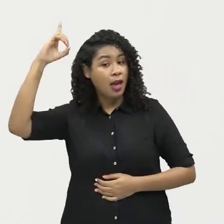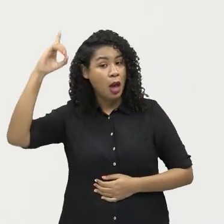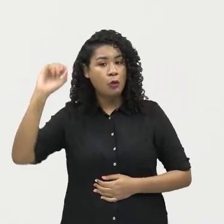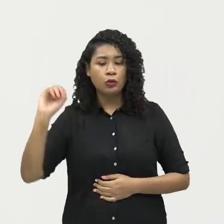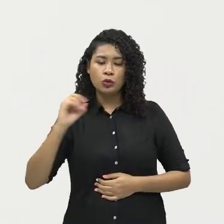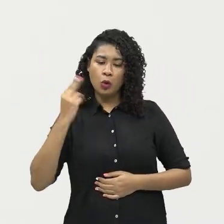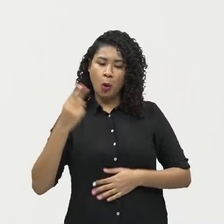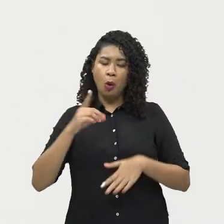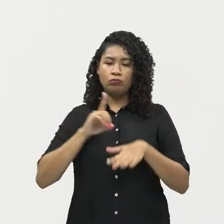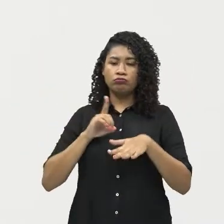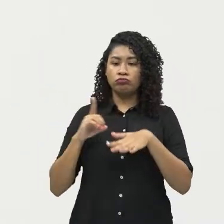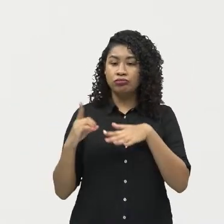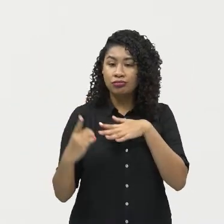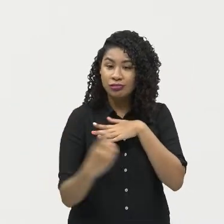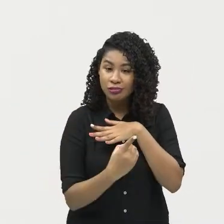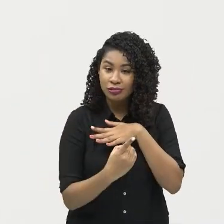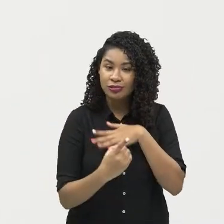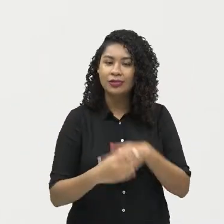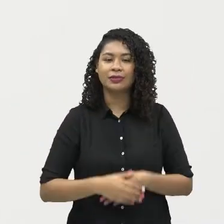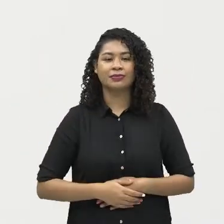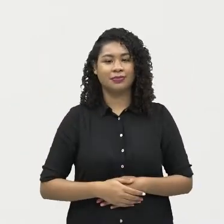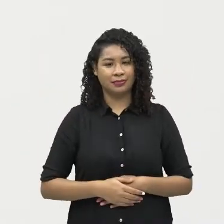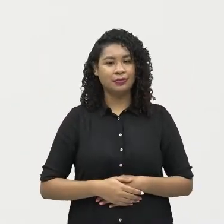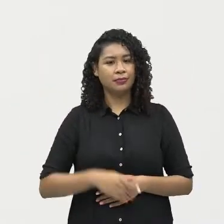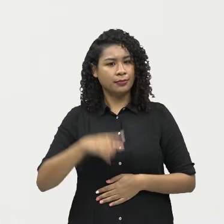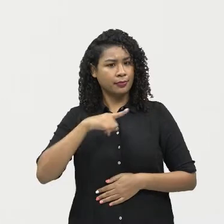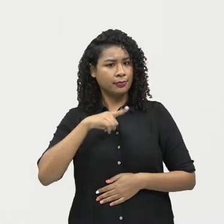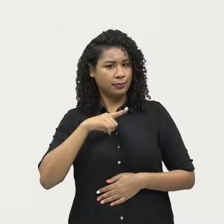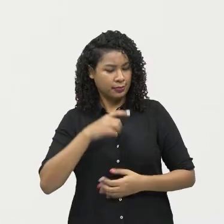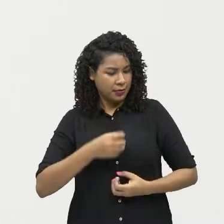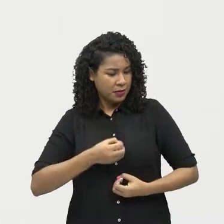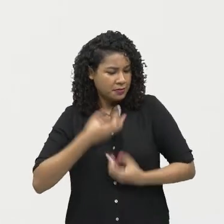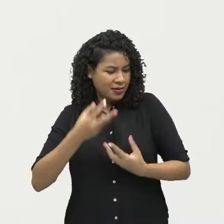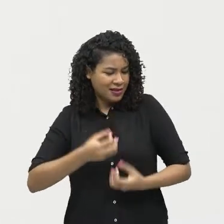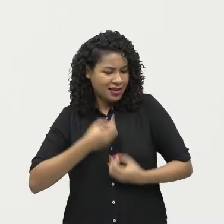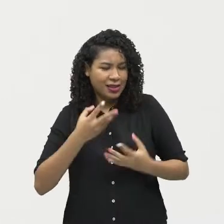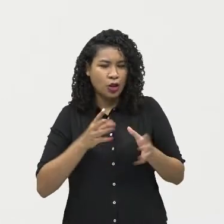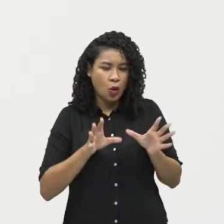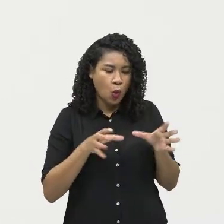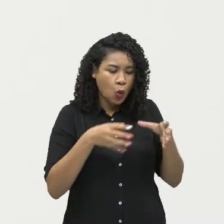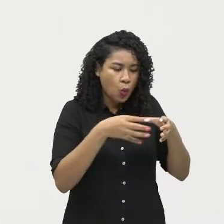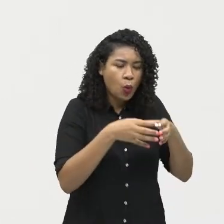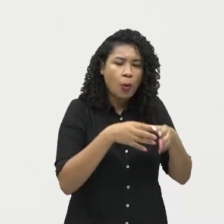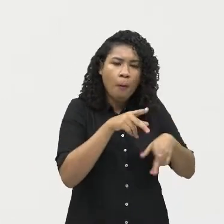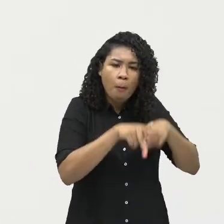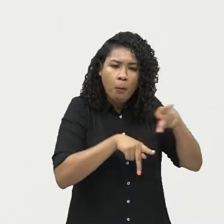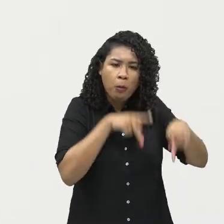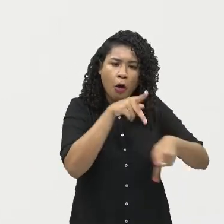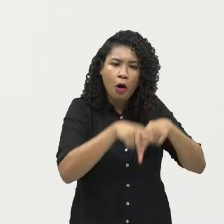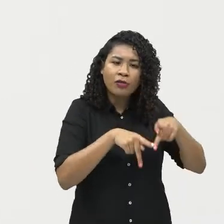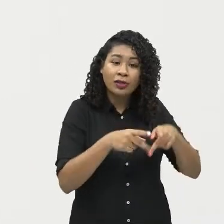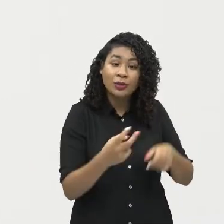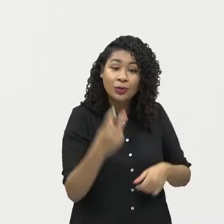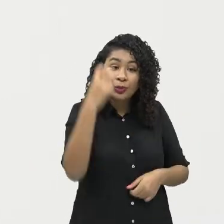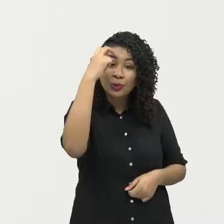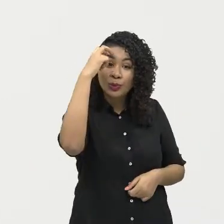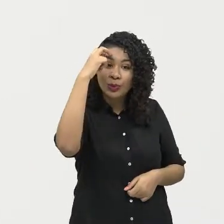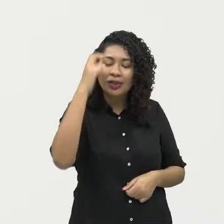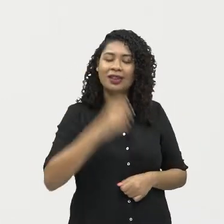Como a divindade se manifesta na cultura de um povo, ou como o povo vive essa experiência. Olha só que